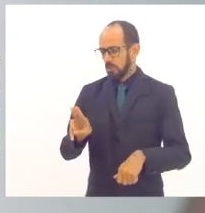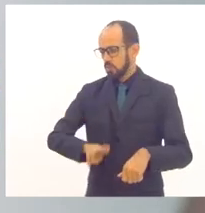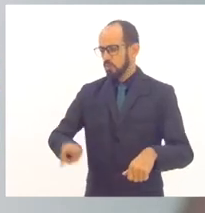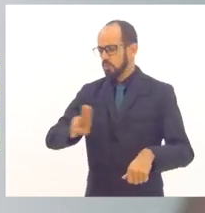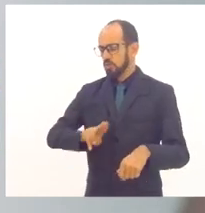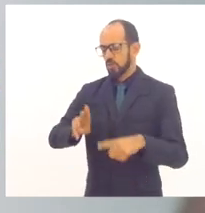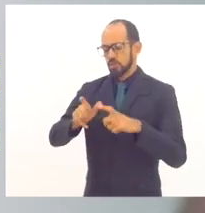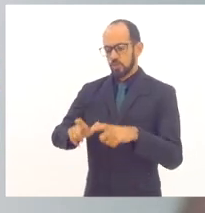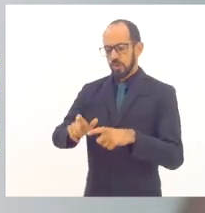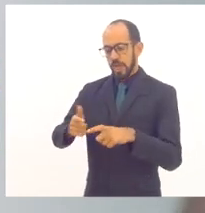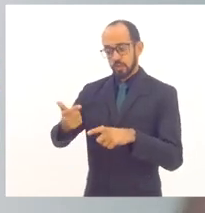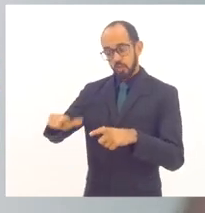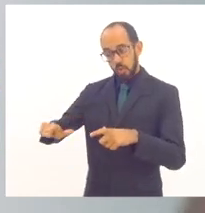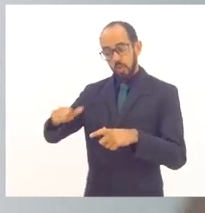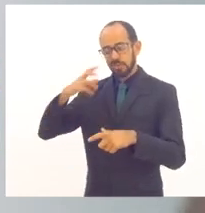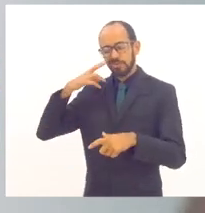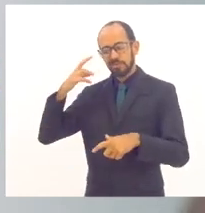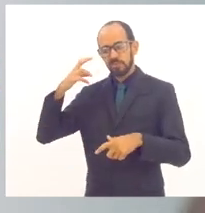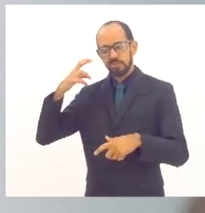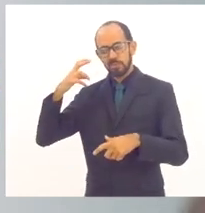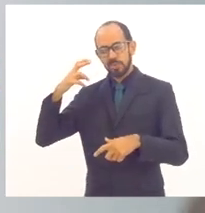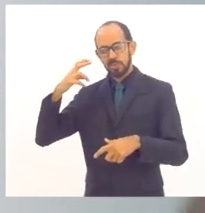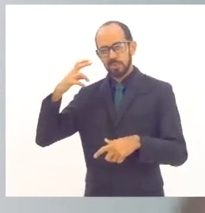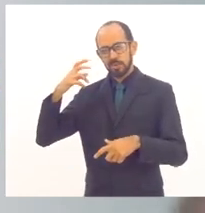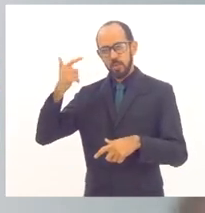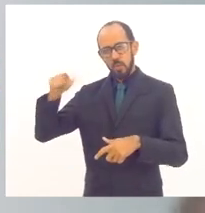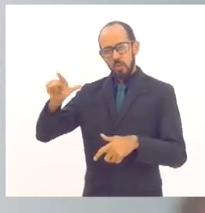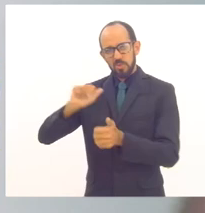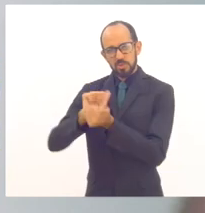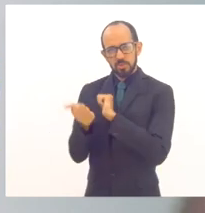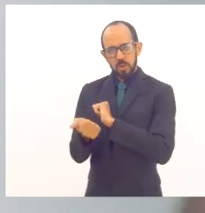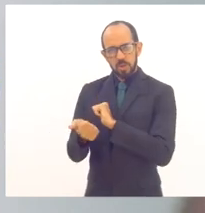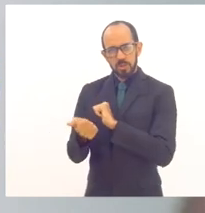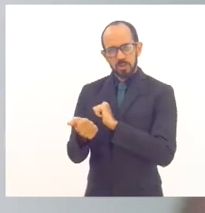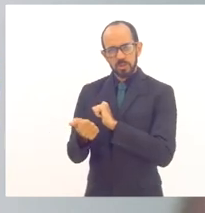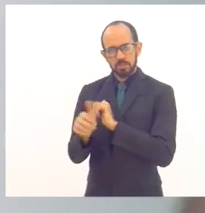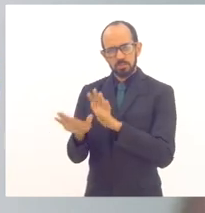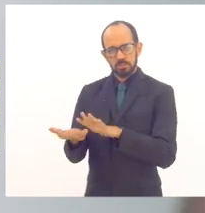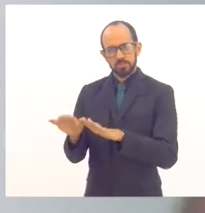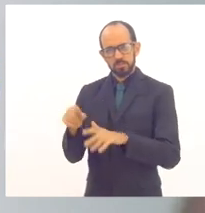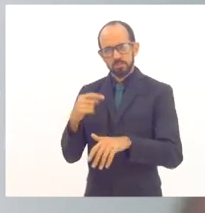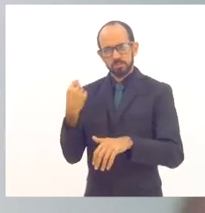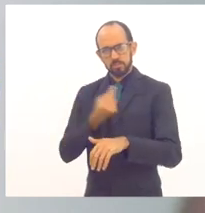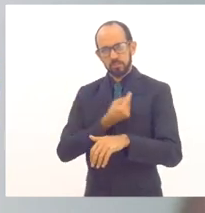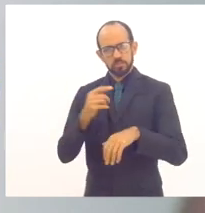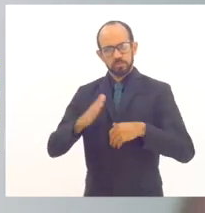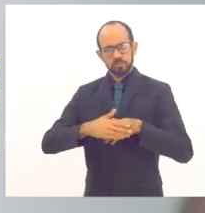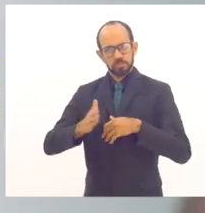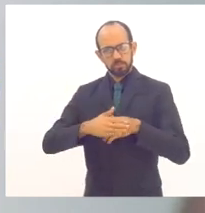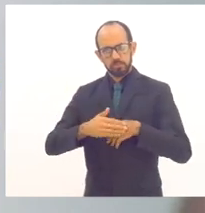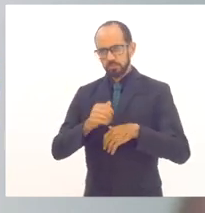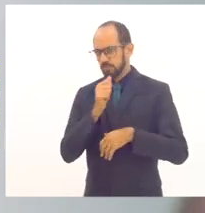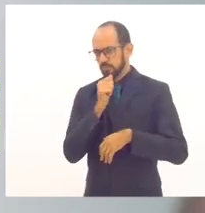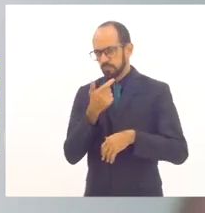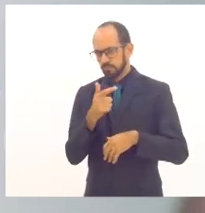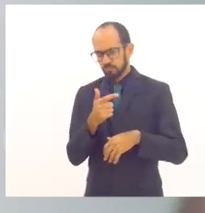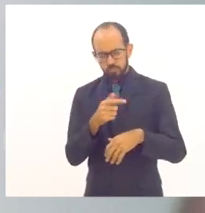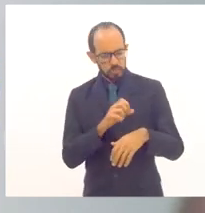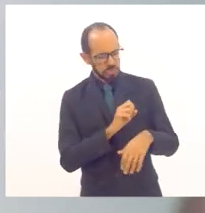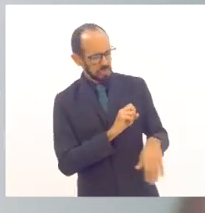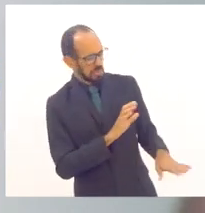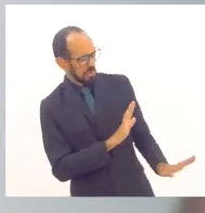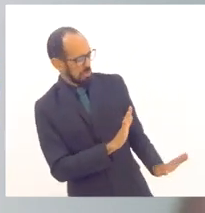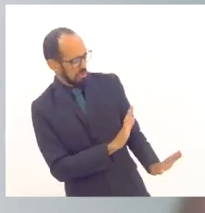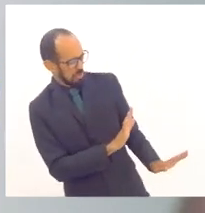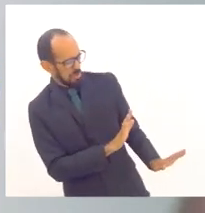espaço de outras artes, de outros esportes, e a gente não tem, né? Isso. Aí ele falou: não, cara, e tal, pá,